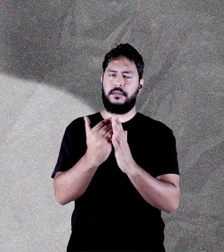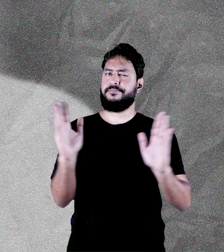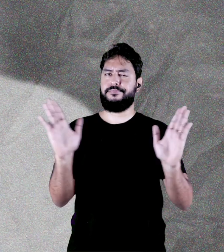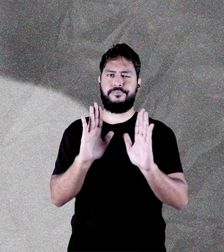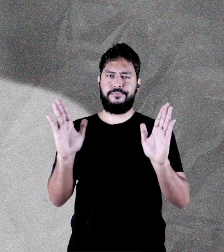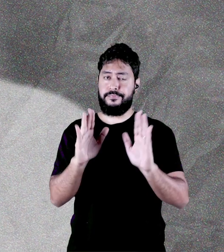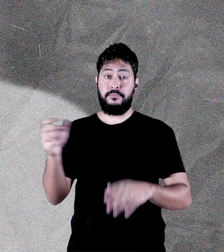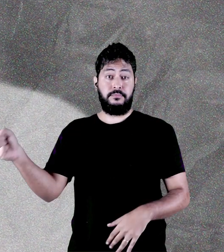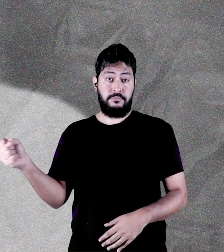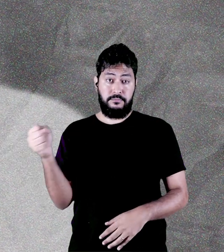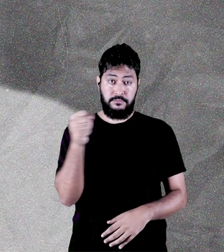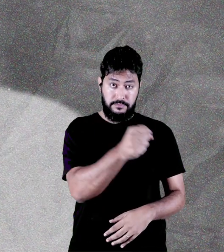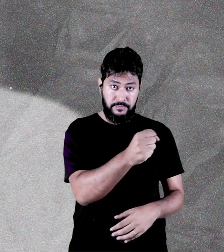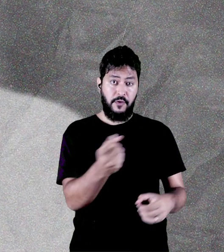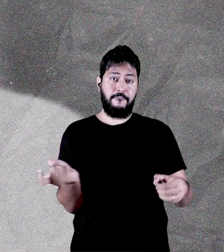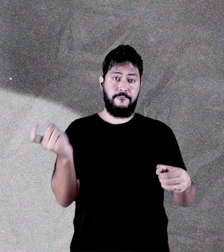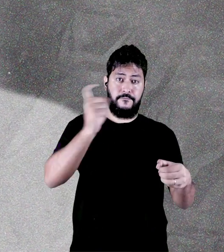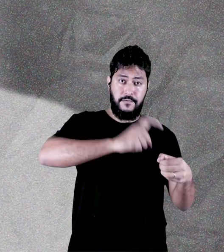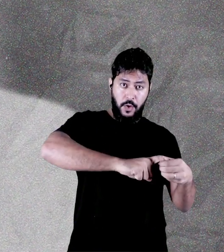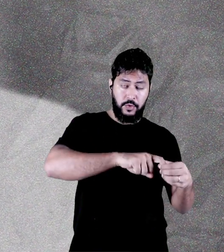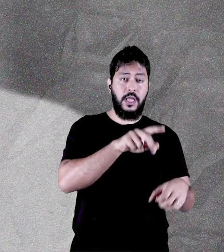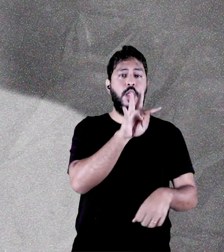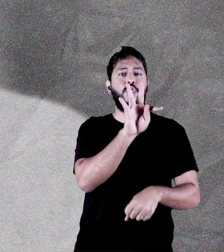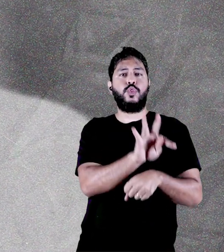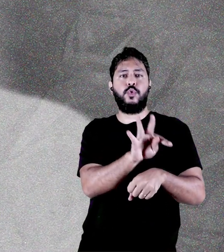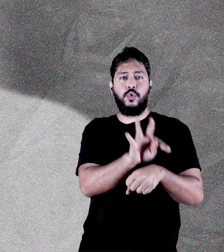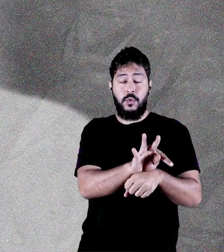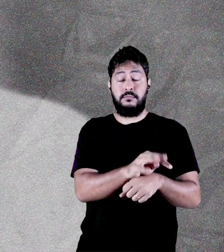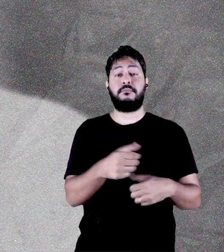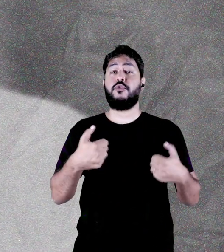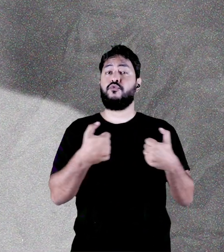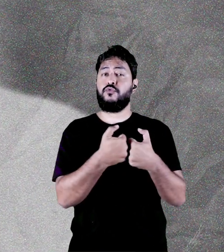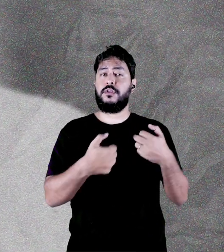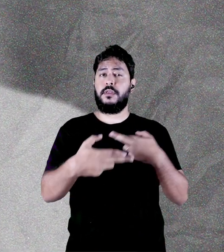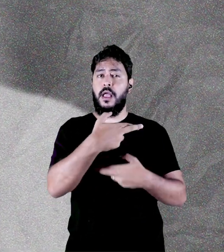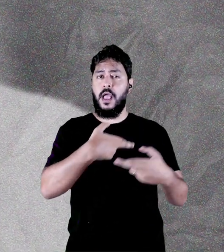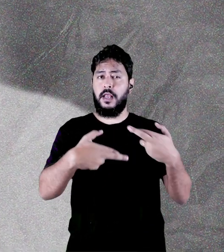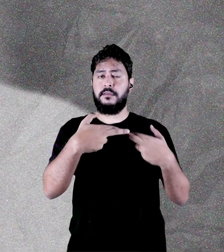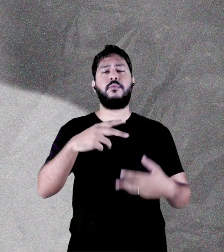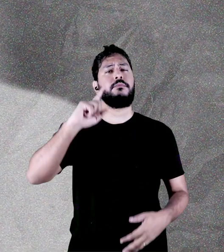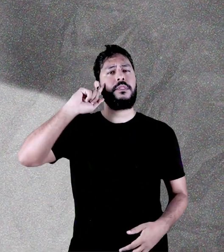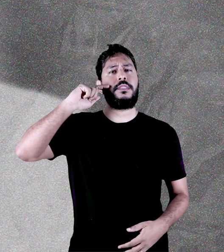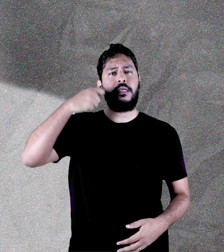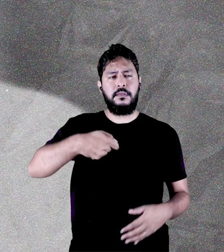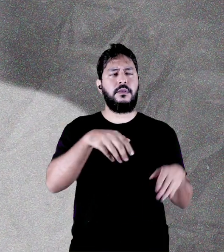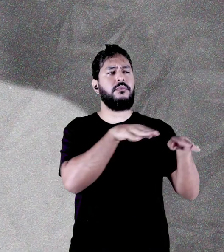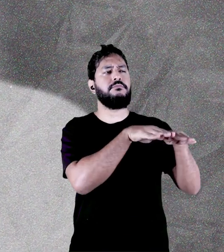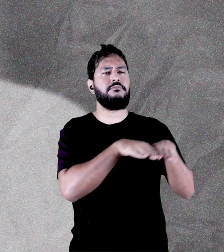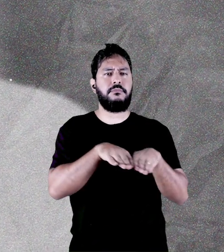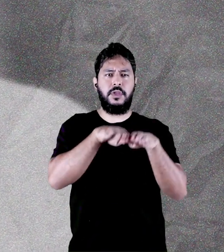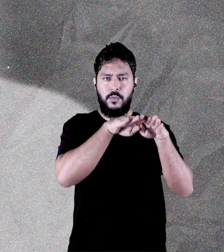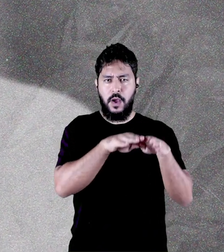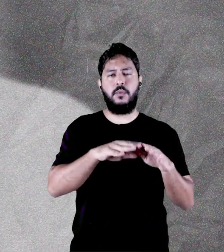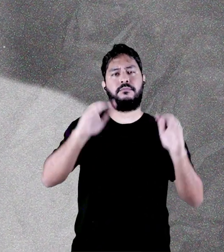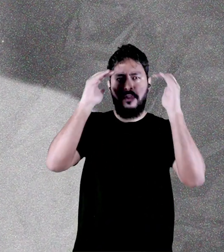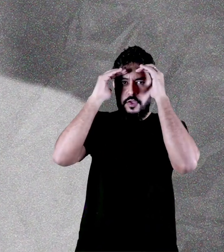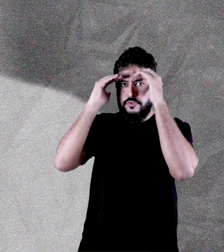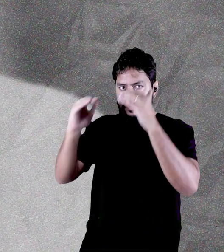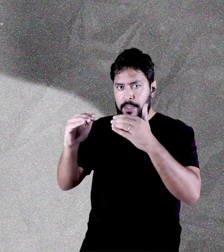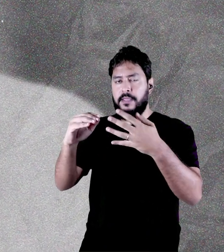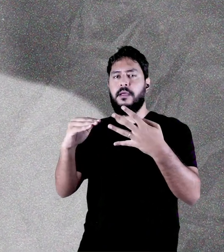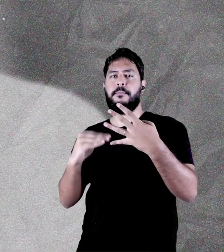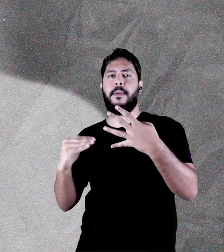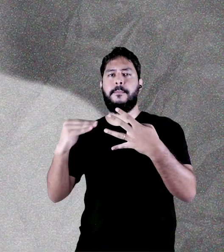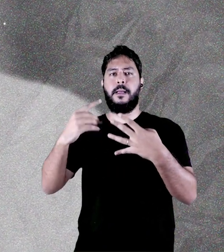e a guarda dos menores é devolvida aos tutores. Em decisão unânime, a relação manteve a sentença de primeira